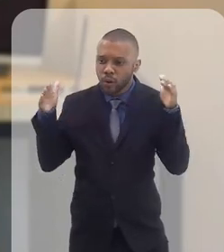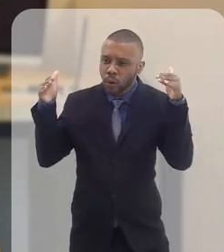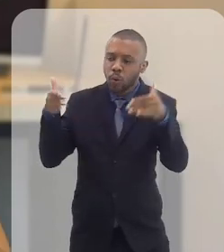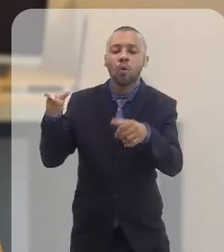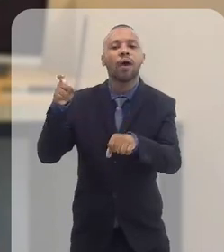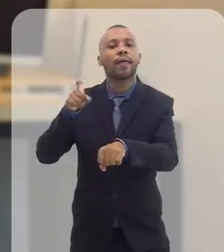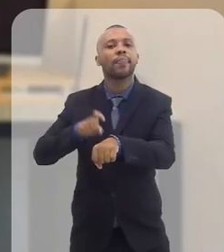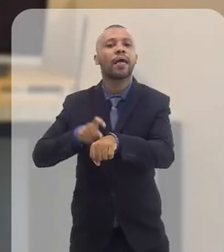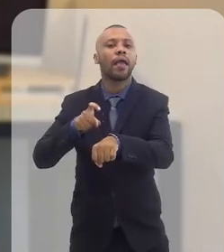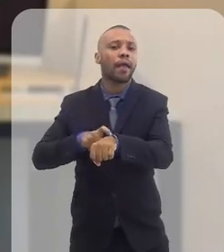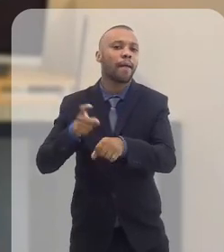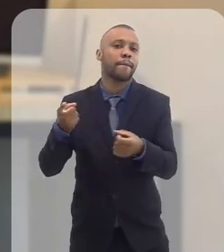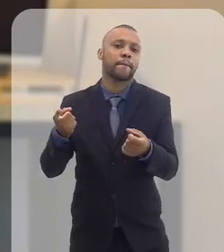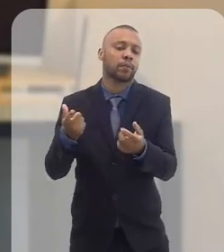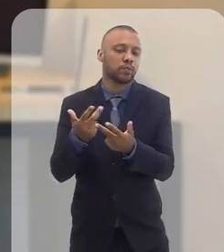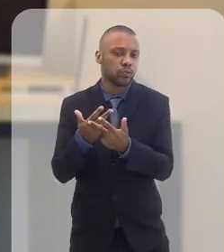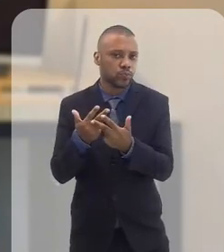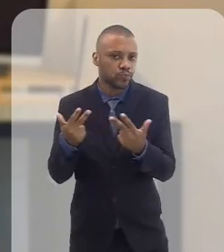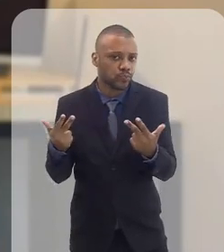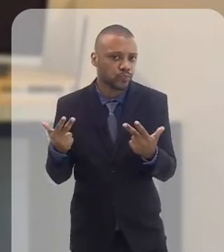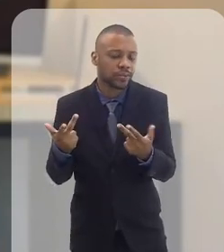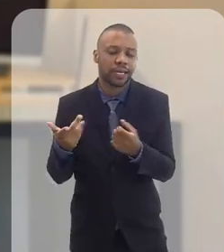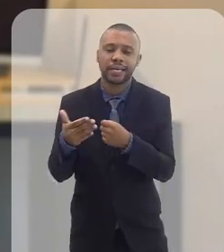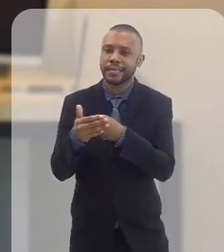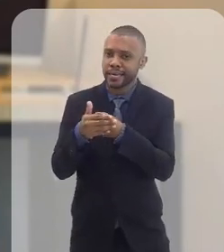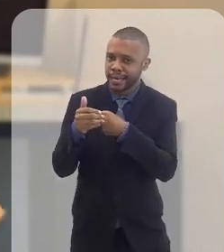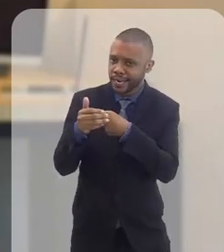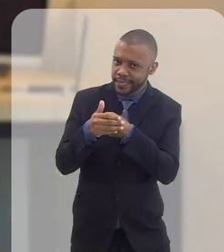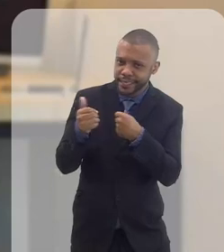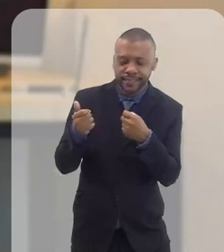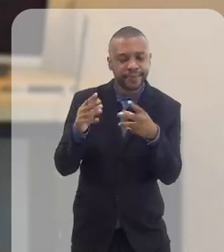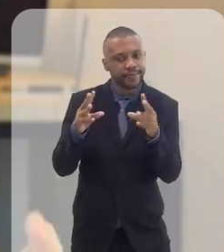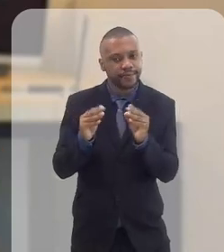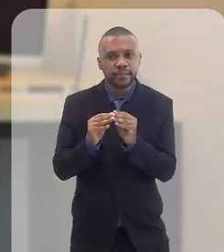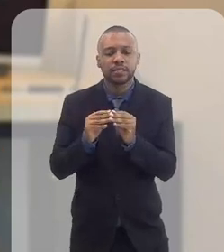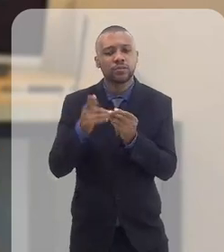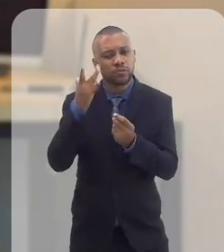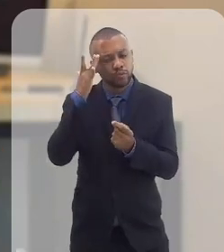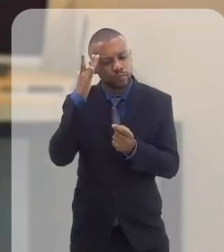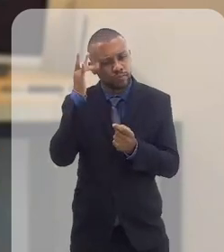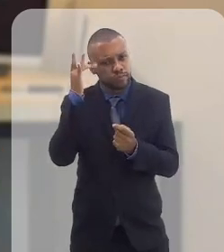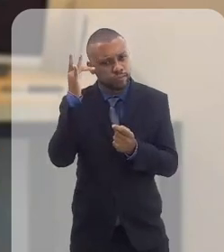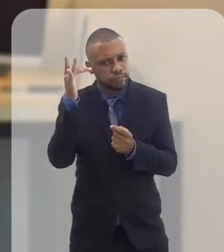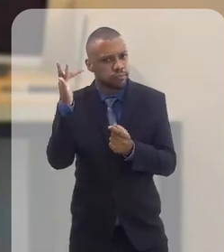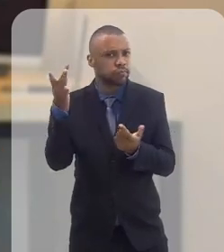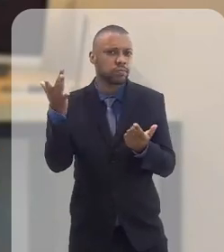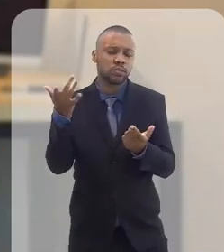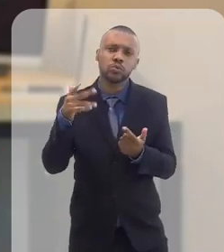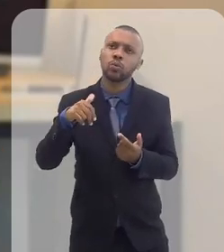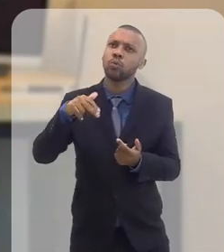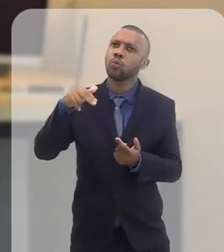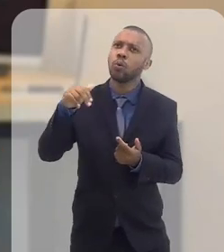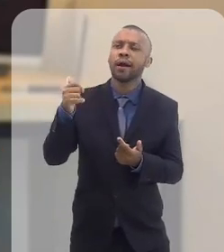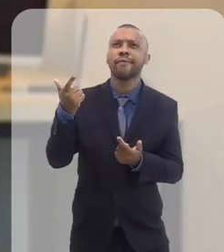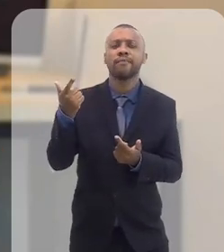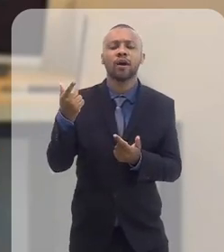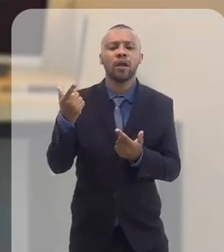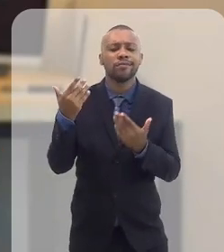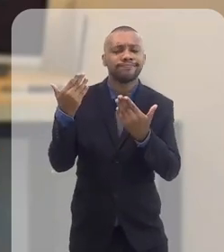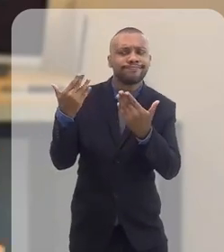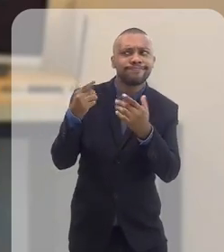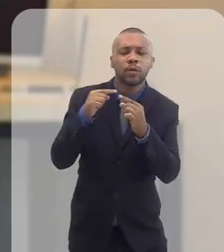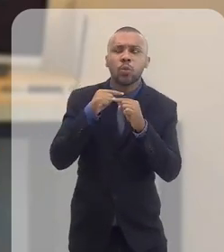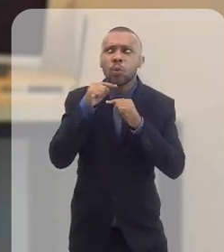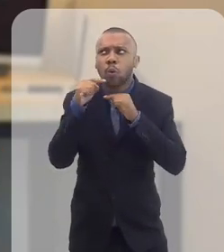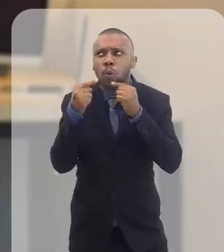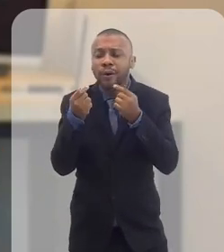de dedicação, de tempo, né, de carinho, enfim, do dia a dia. Isso